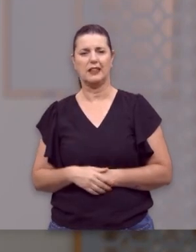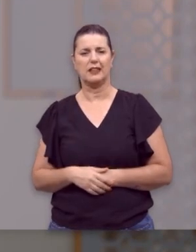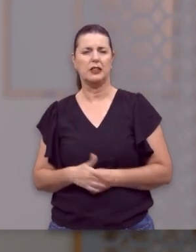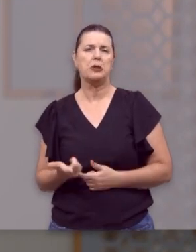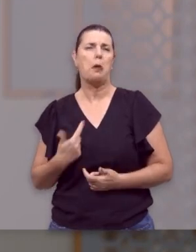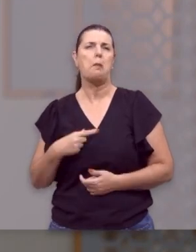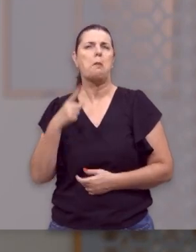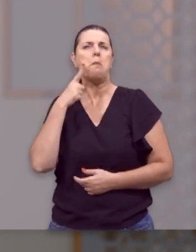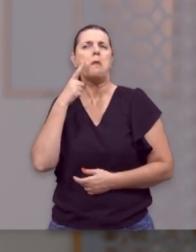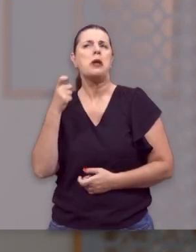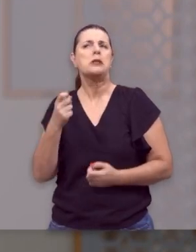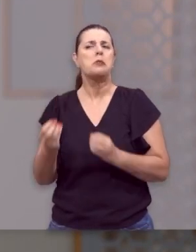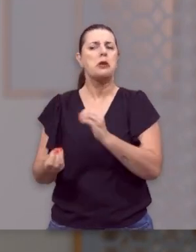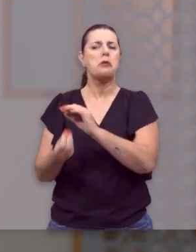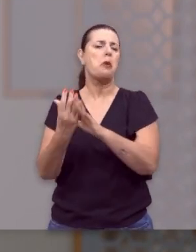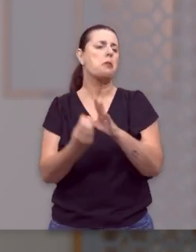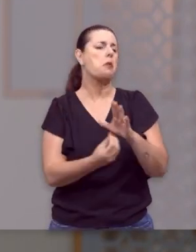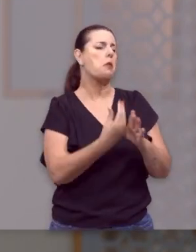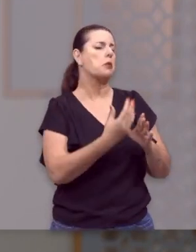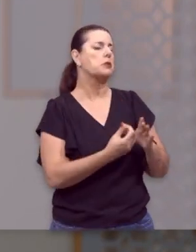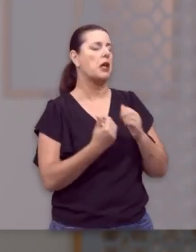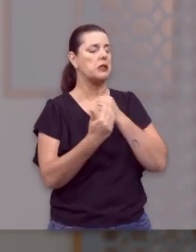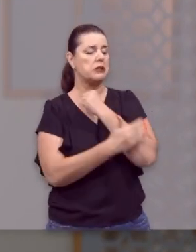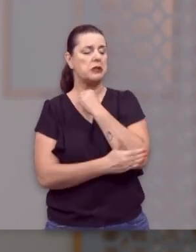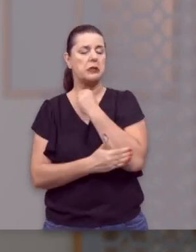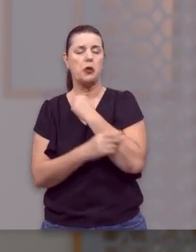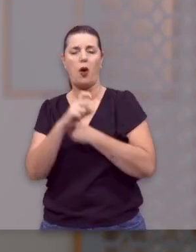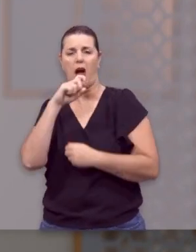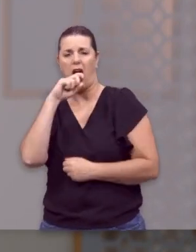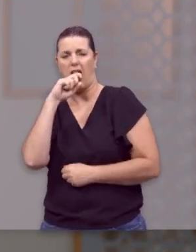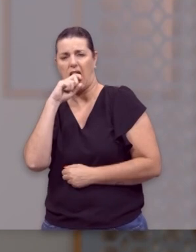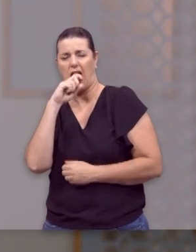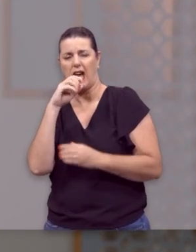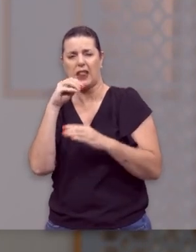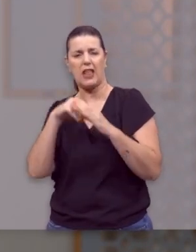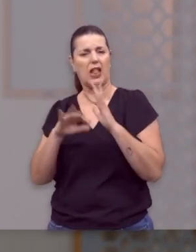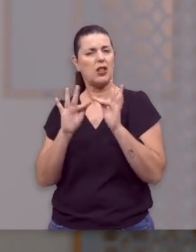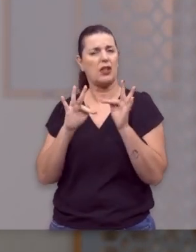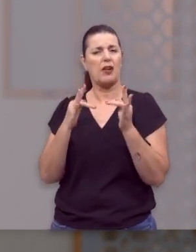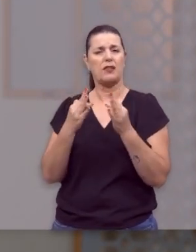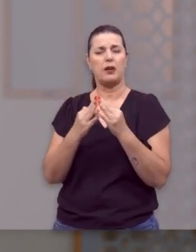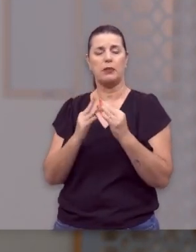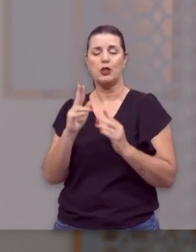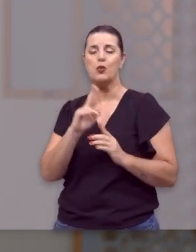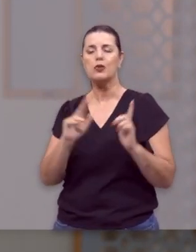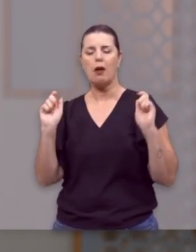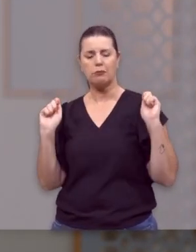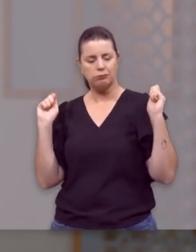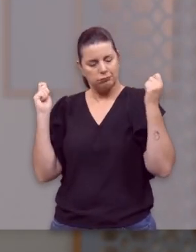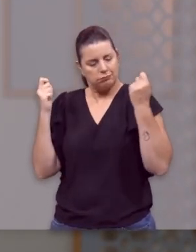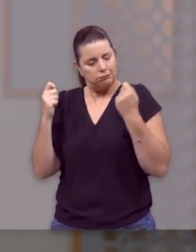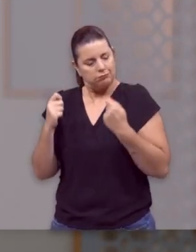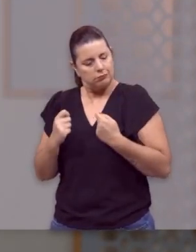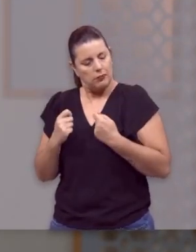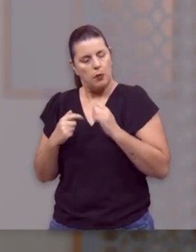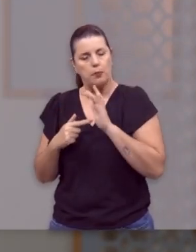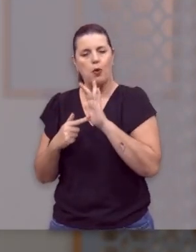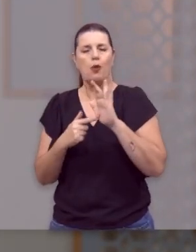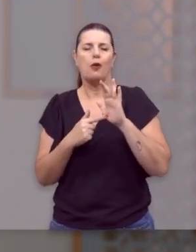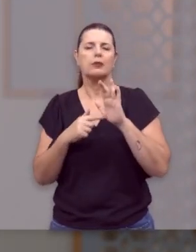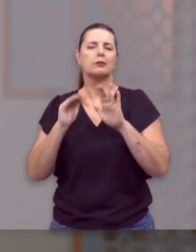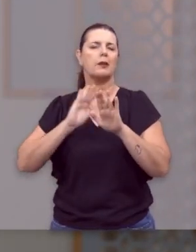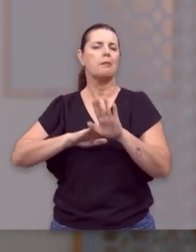as percepções dos riscos, dos ciúmes familiares, acabava usando essa túnica, agravando